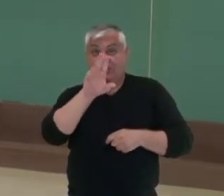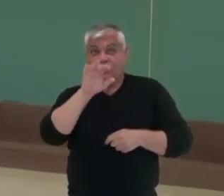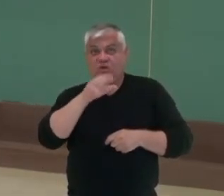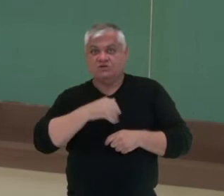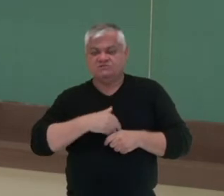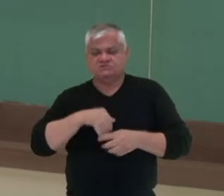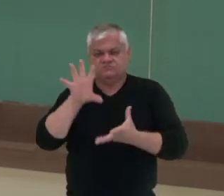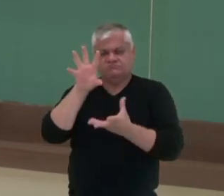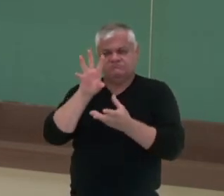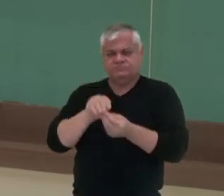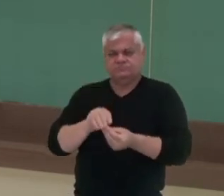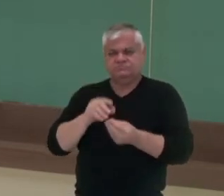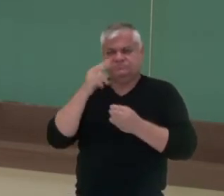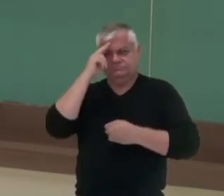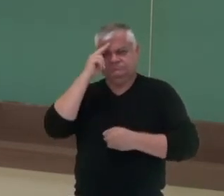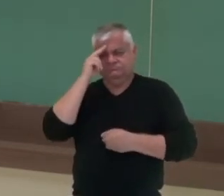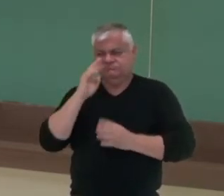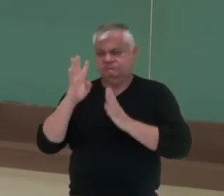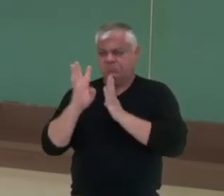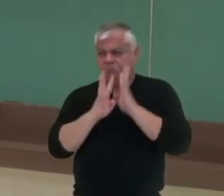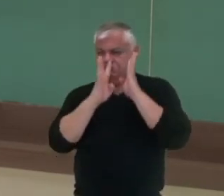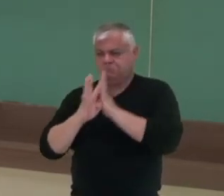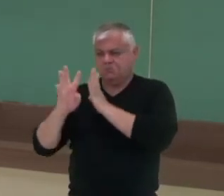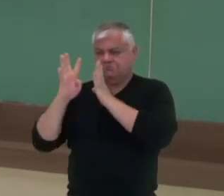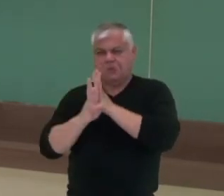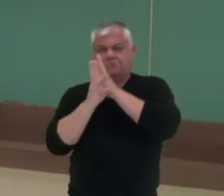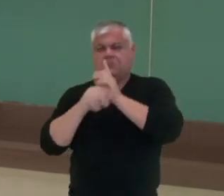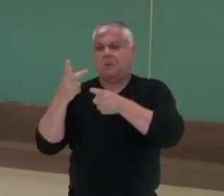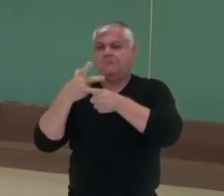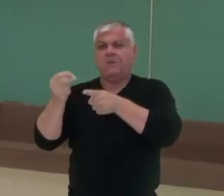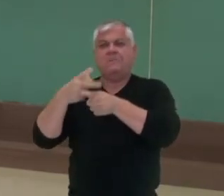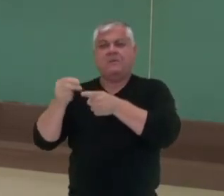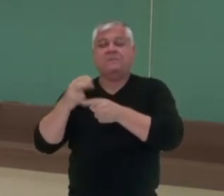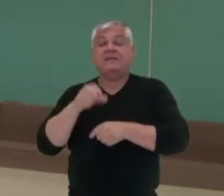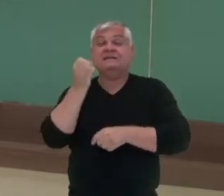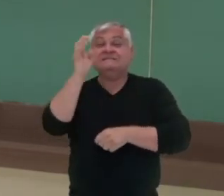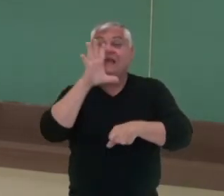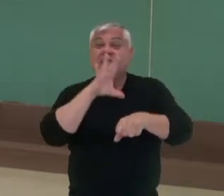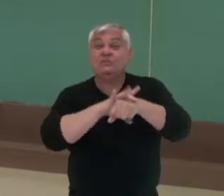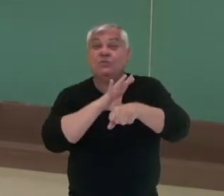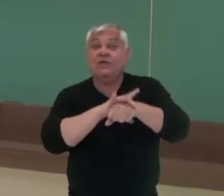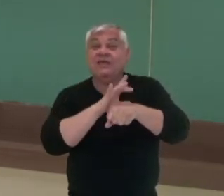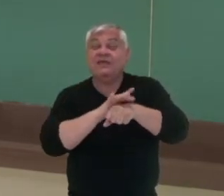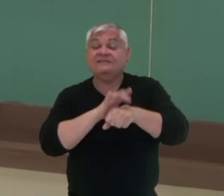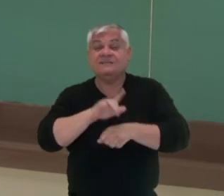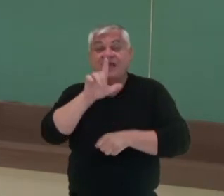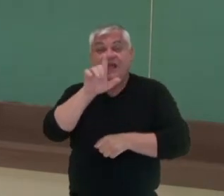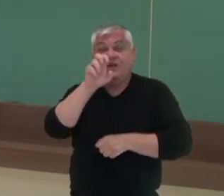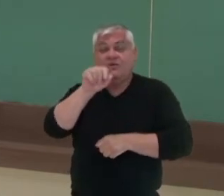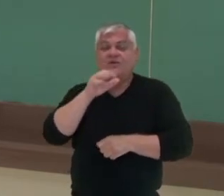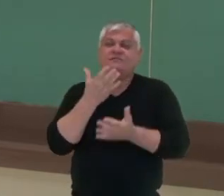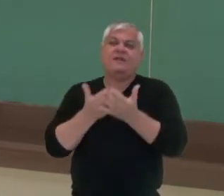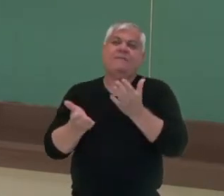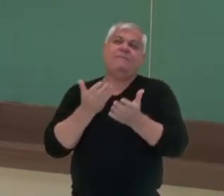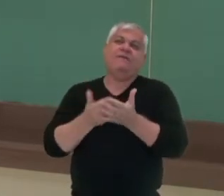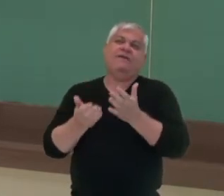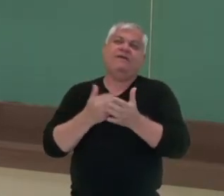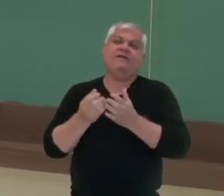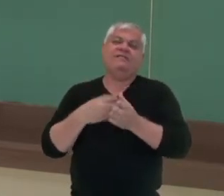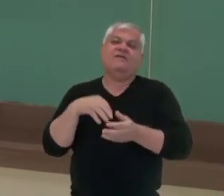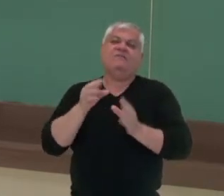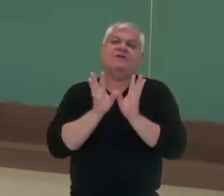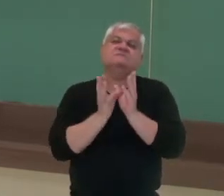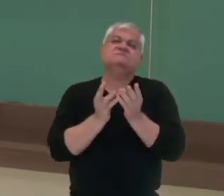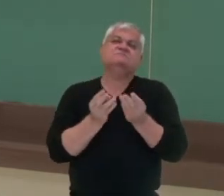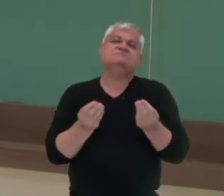a pessoa tem um problema lá nos leucócitos, ela perde essa barreira de defesa do corpo. Por isso que ela é também chamada